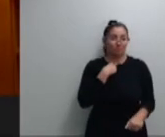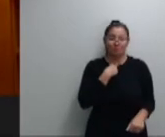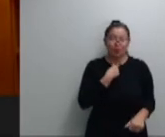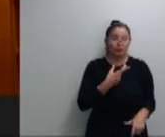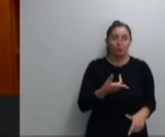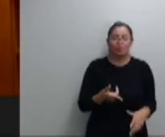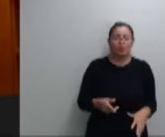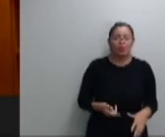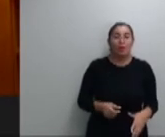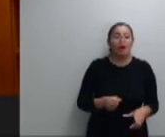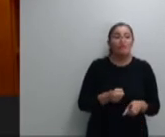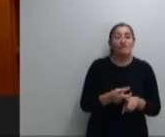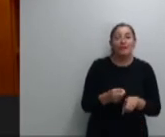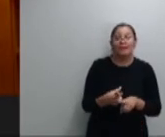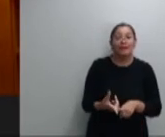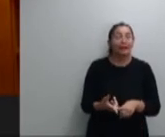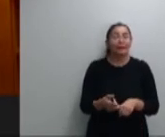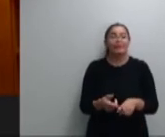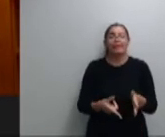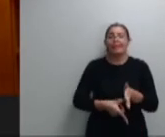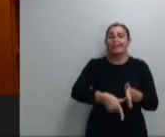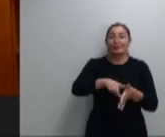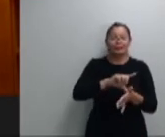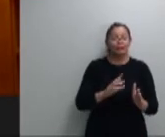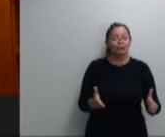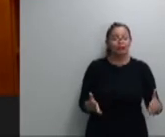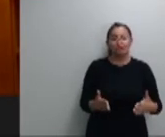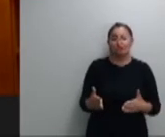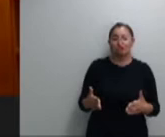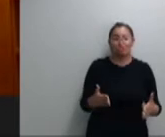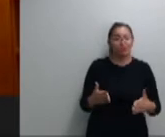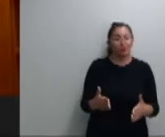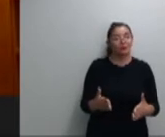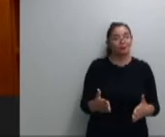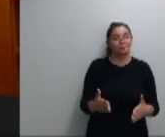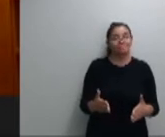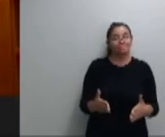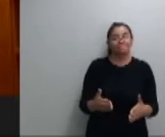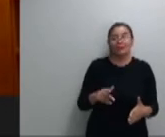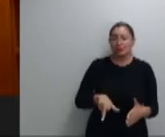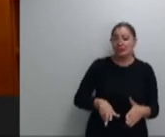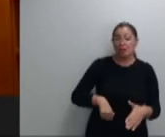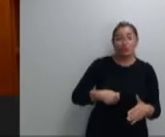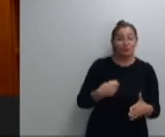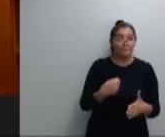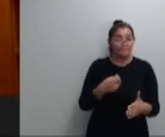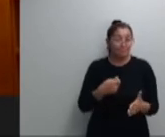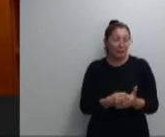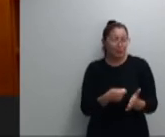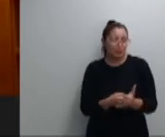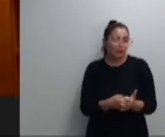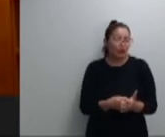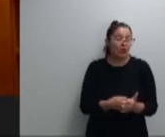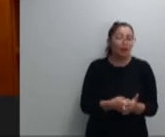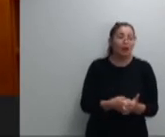prazo, eles terão de suportar o ônus do imposto que foi aliviado porque era para incentivar a